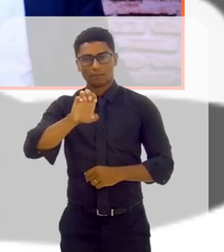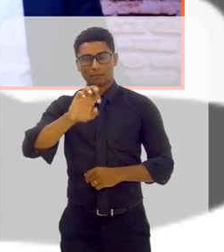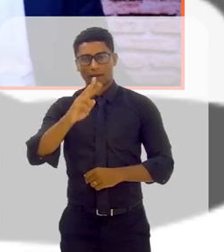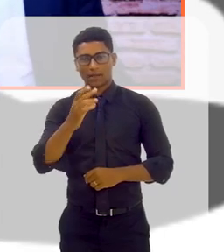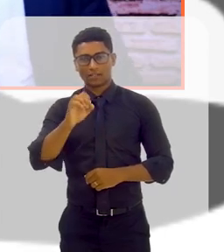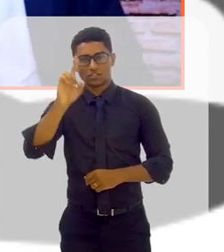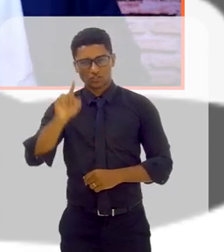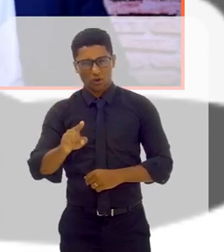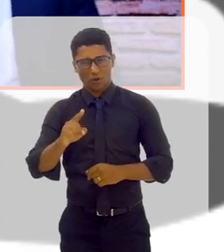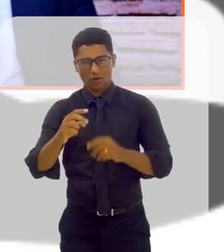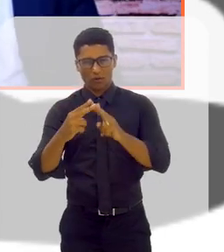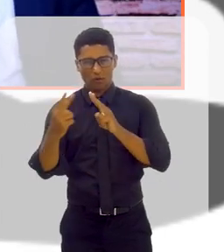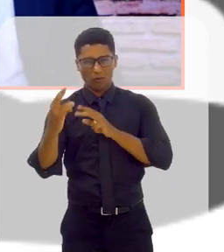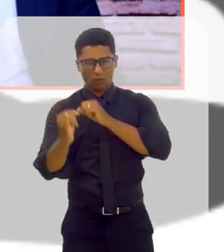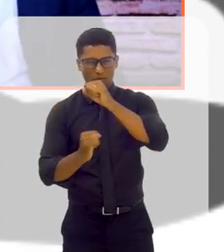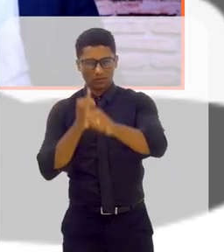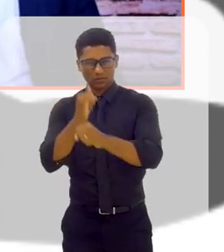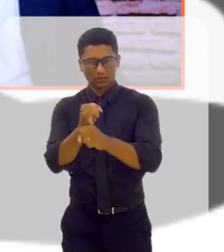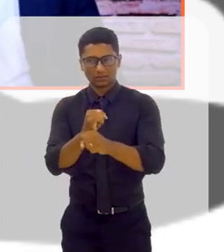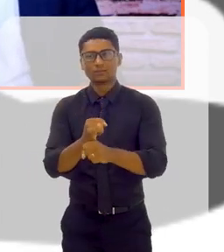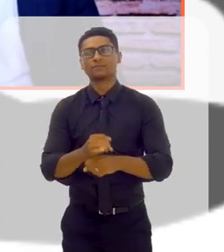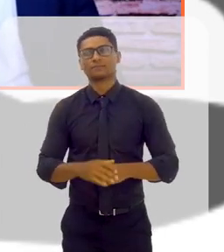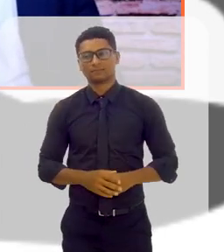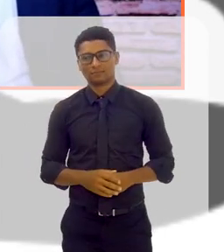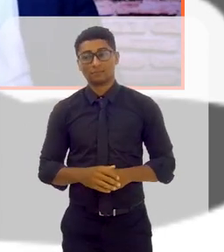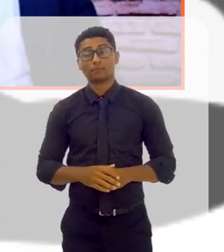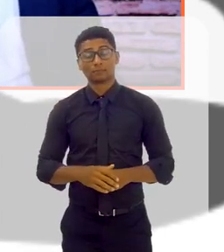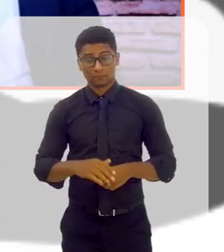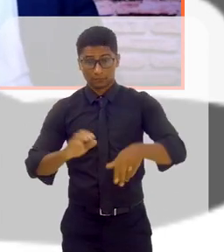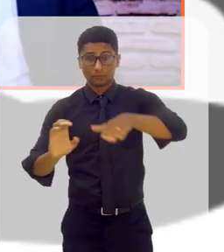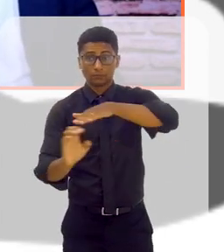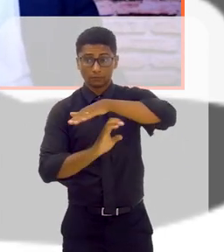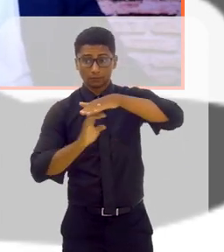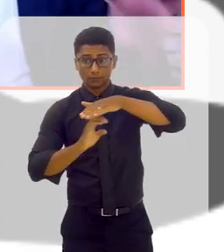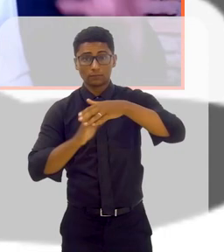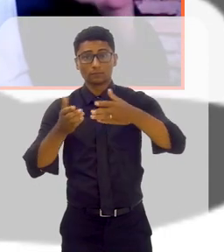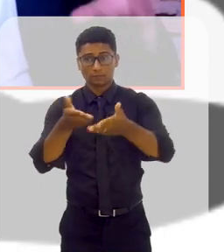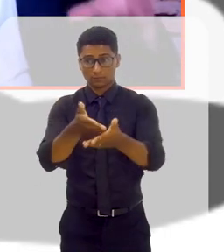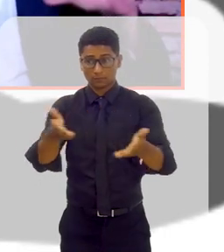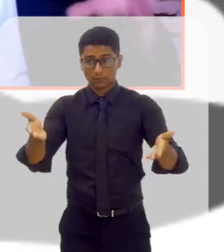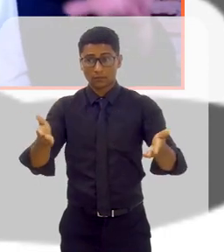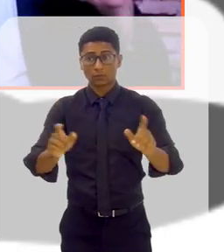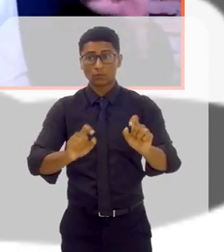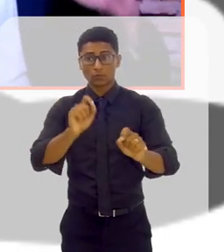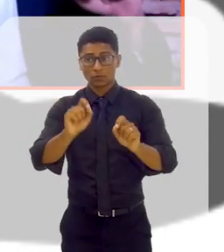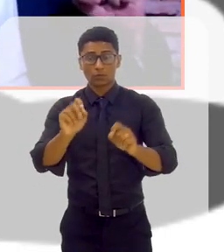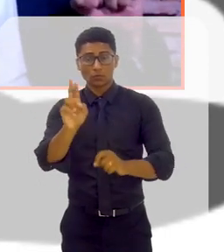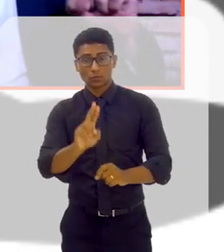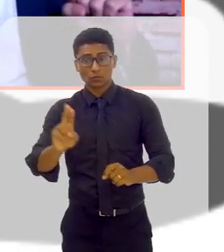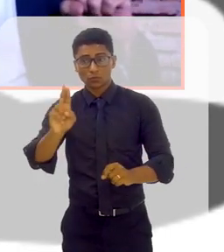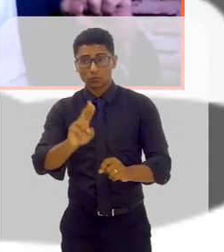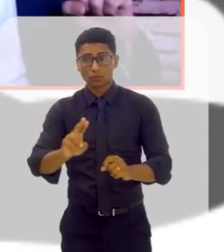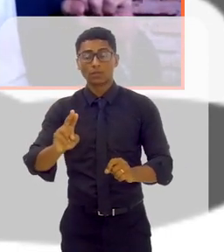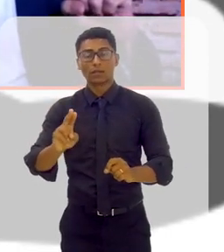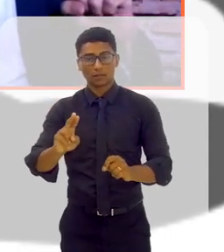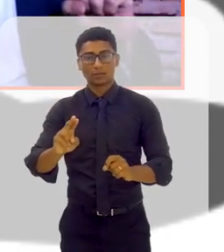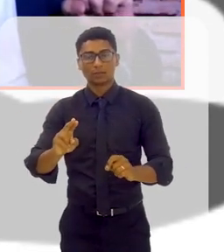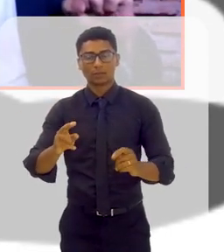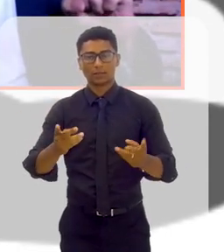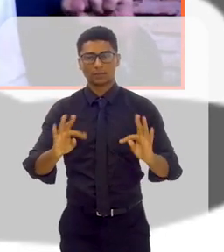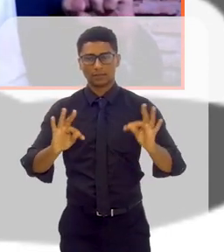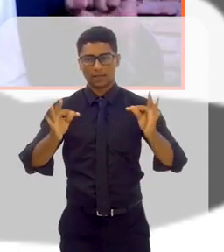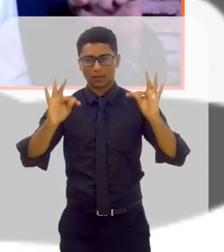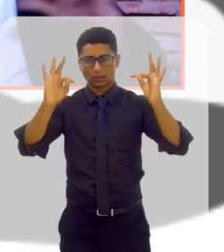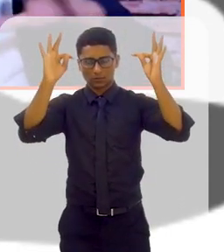online ou seja literalmente você tem empresas que estão utilizando as tecnologias de plataforma da